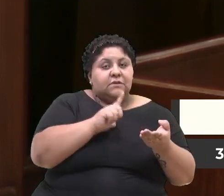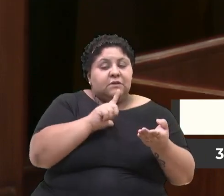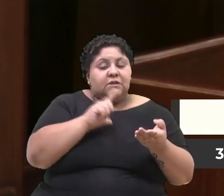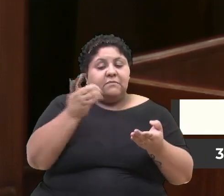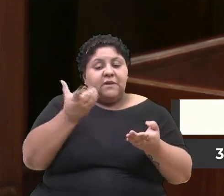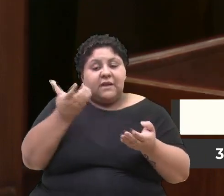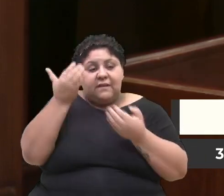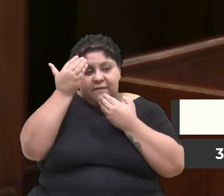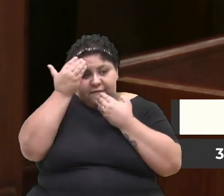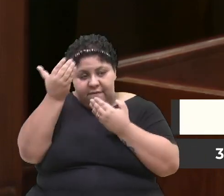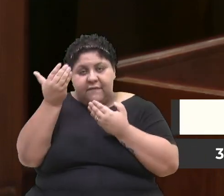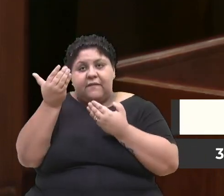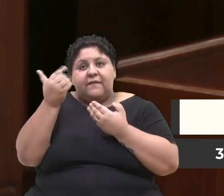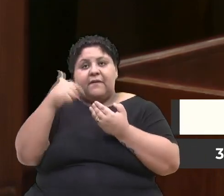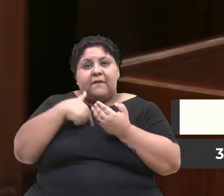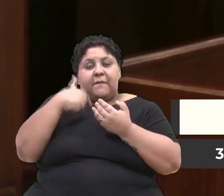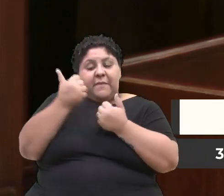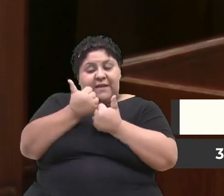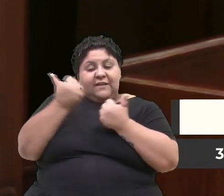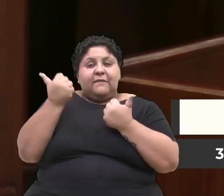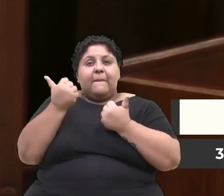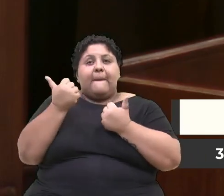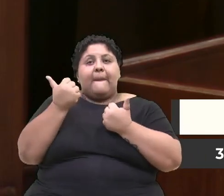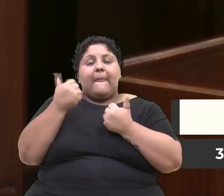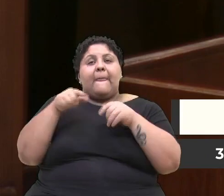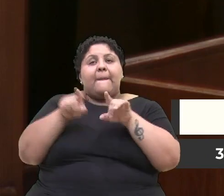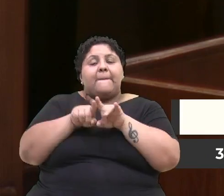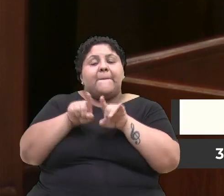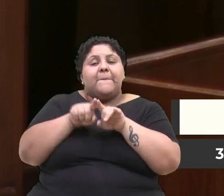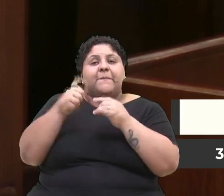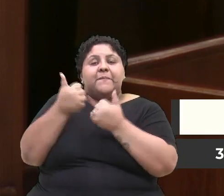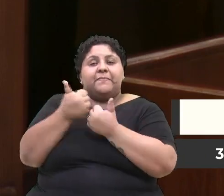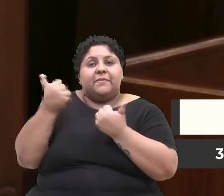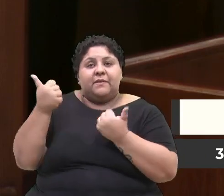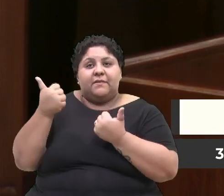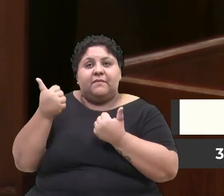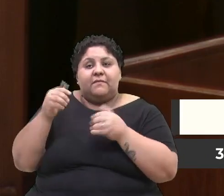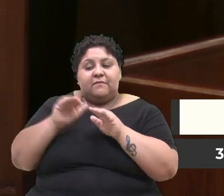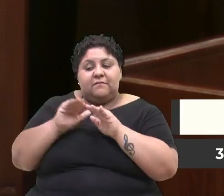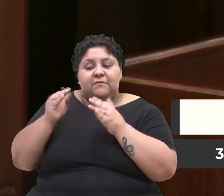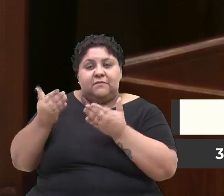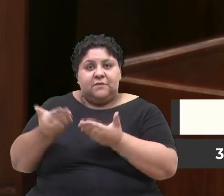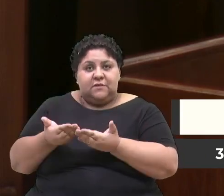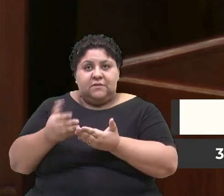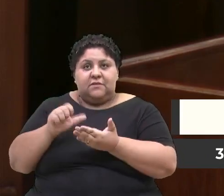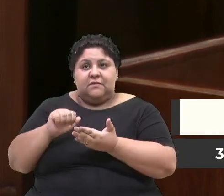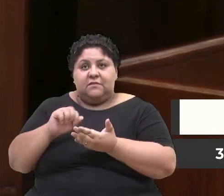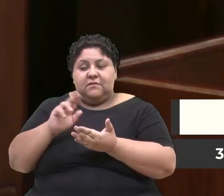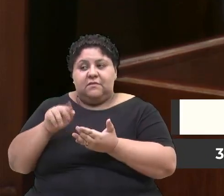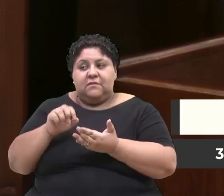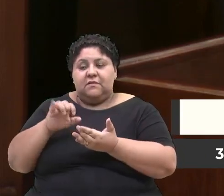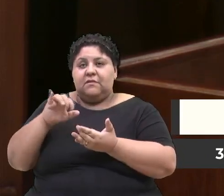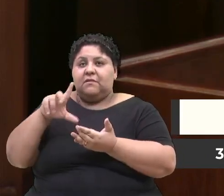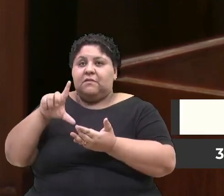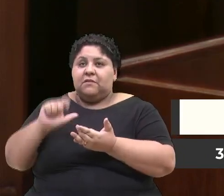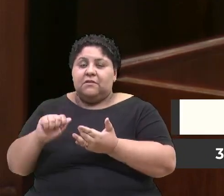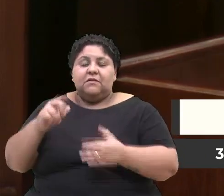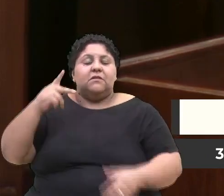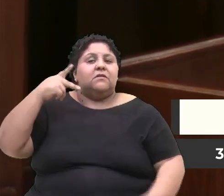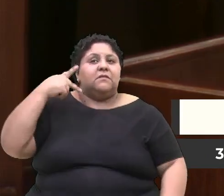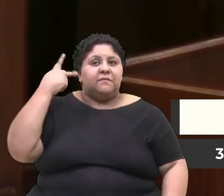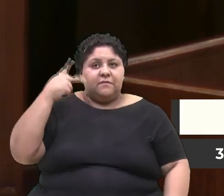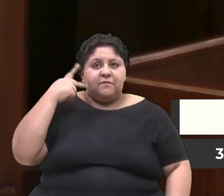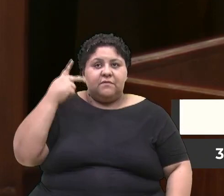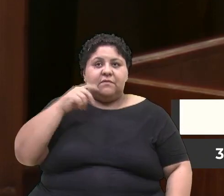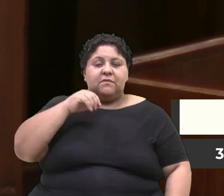agradecer, além da minha assessoria, além da assessoria da comissão, que é a Sheila, os vereadores,